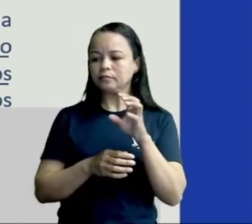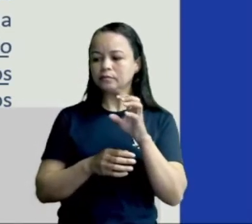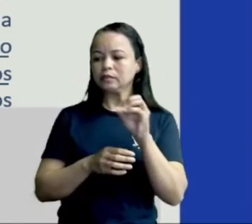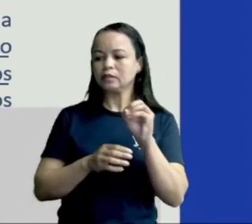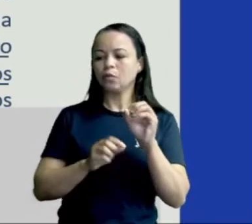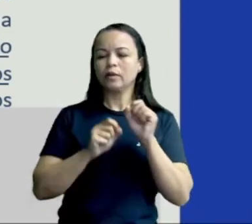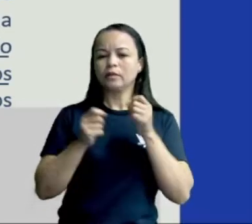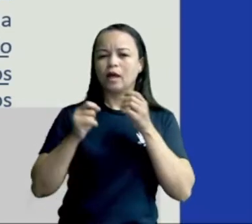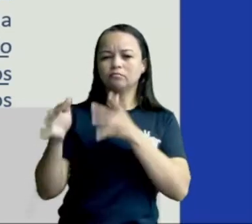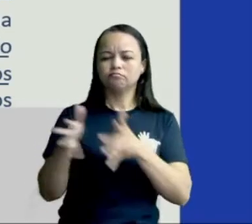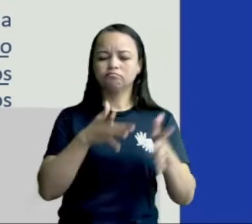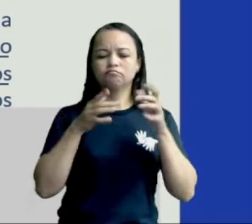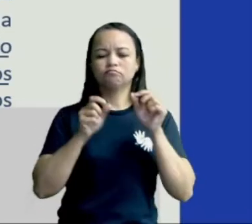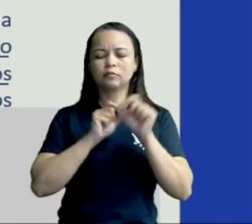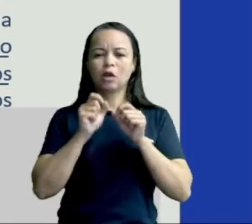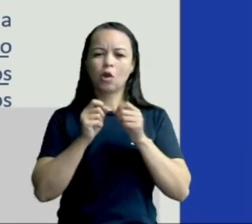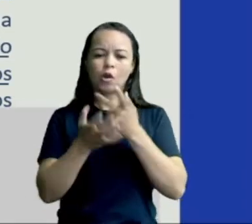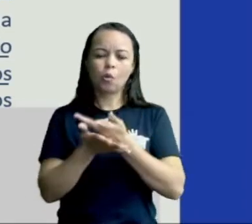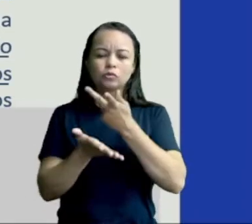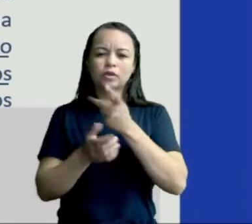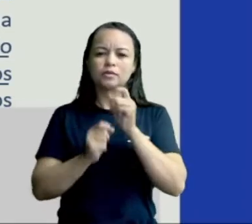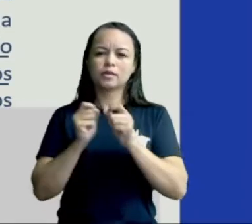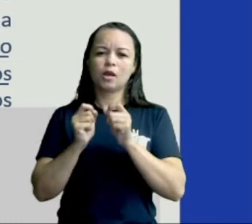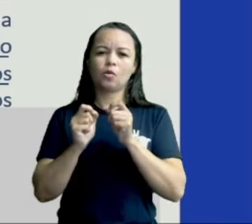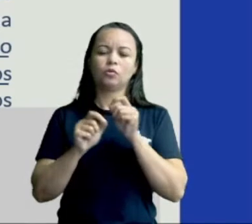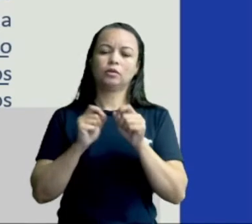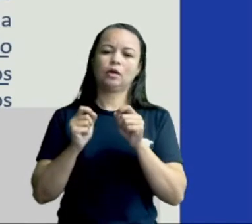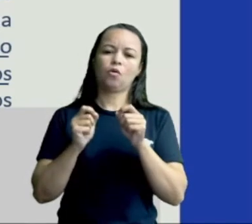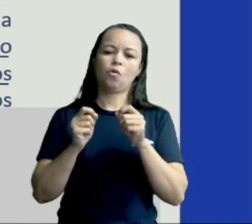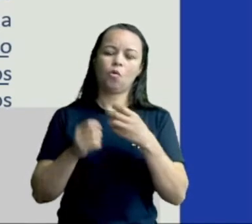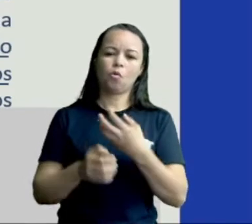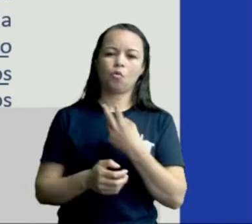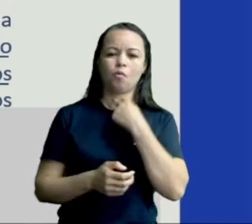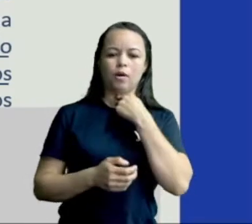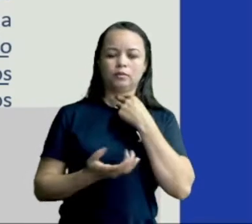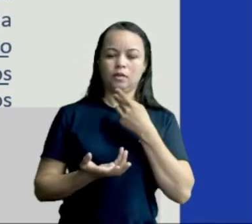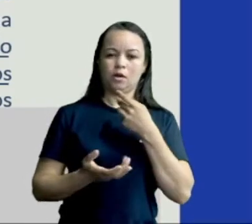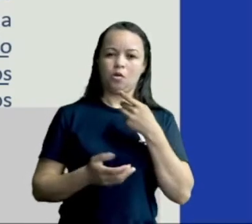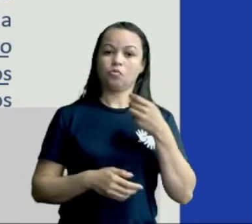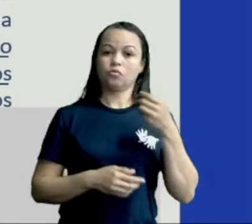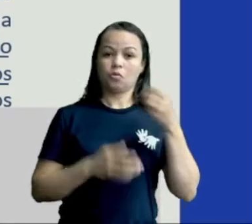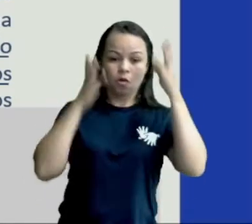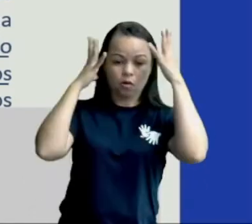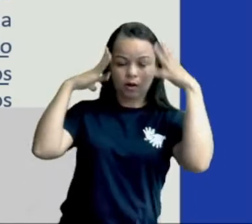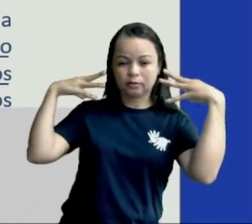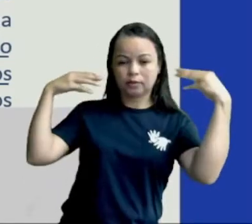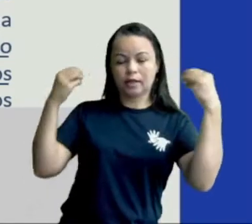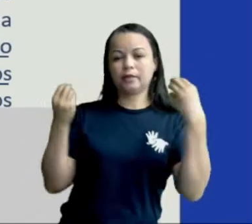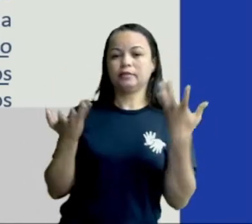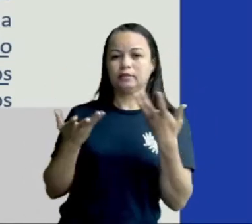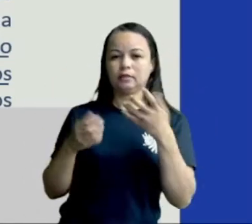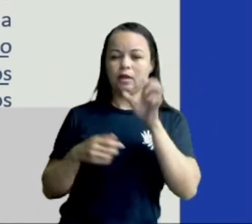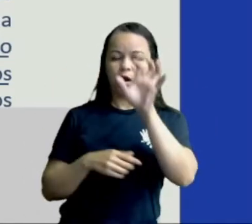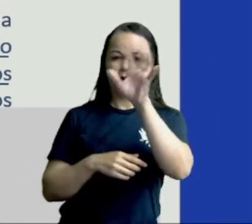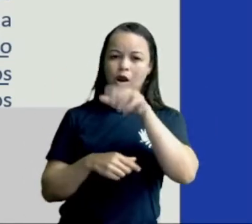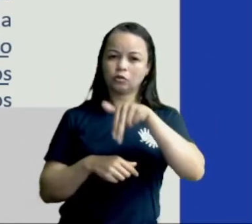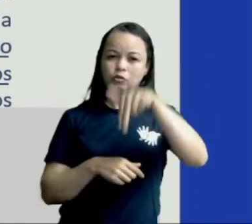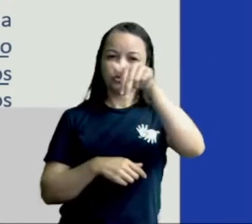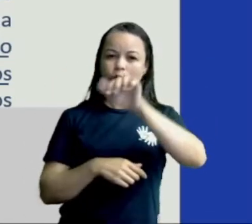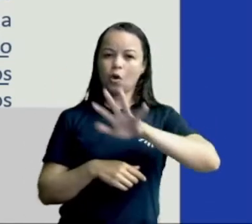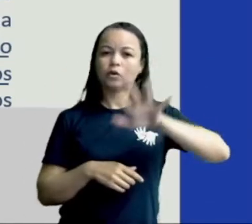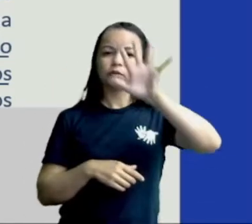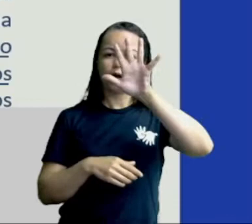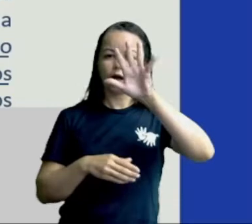insurreição pernambucana ocorreu no contexto de ocupação holandesa de parte da região Nordeste, incluindo a região de